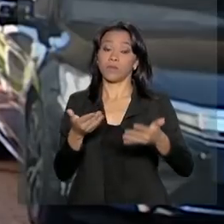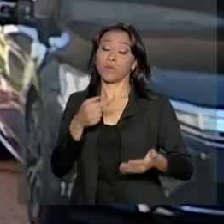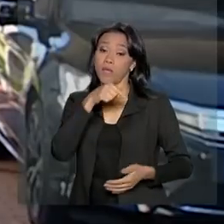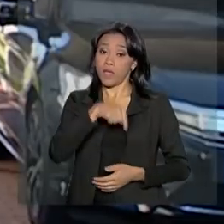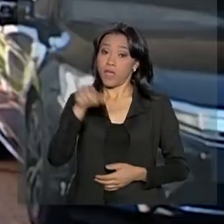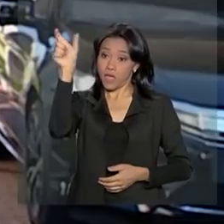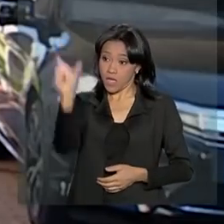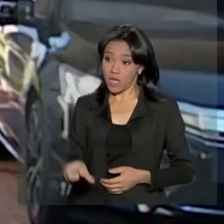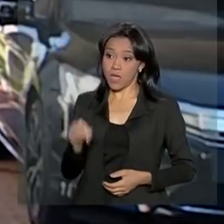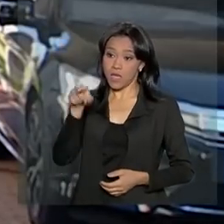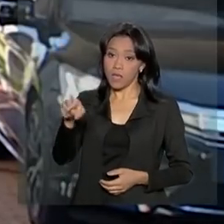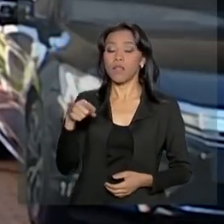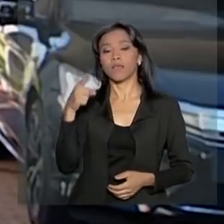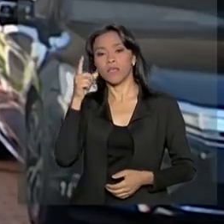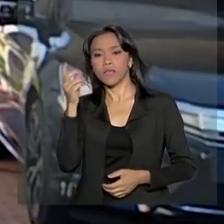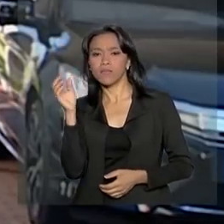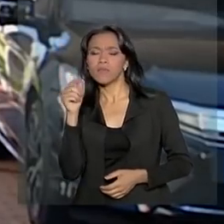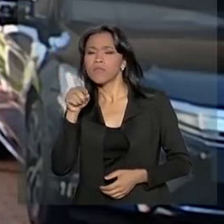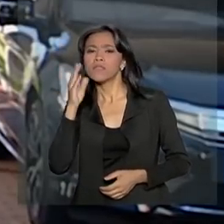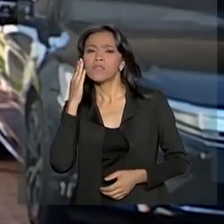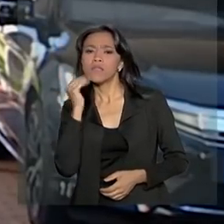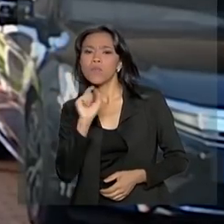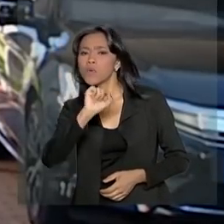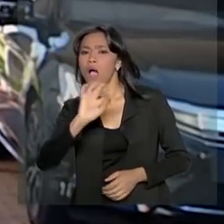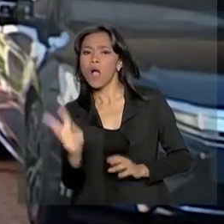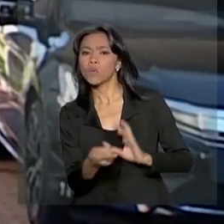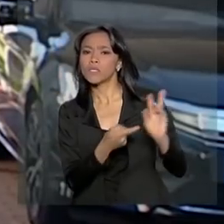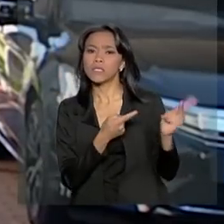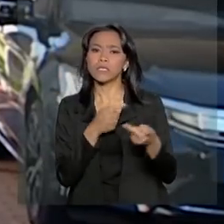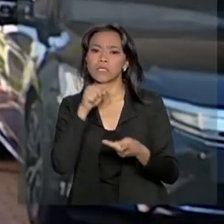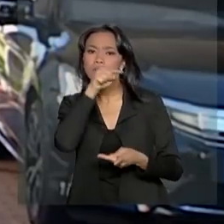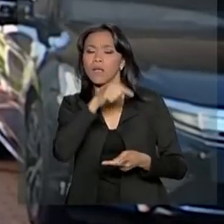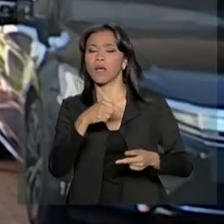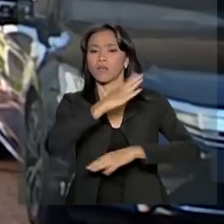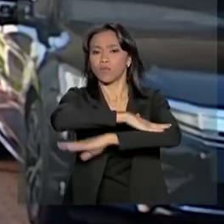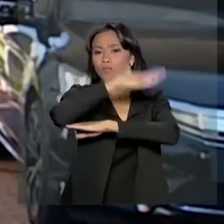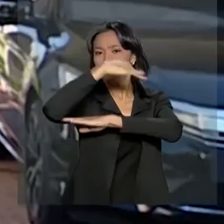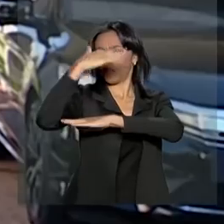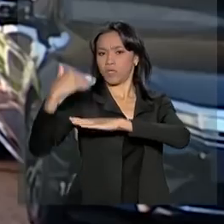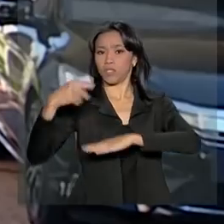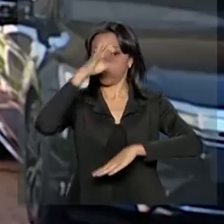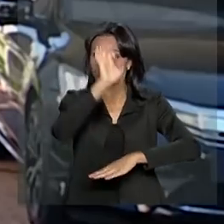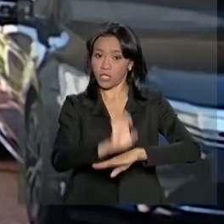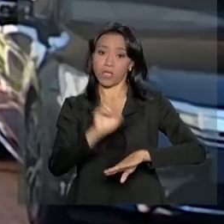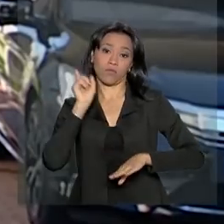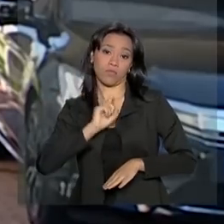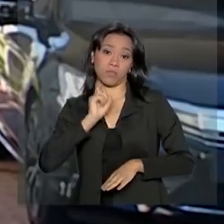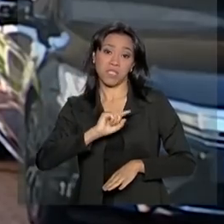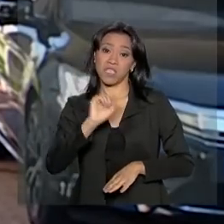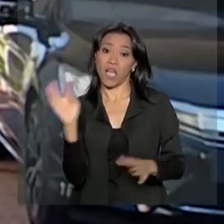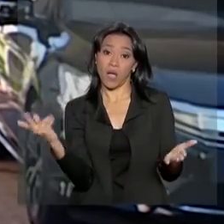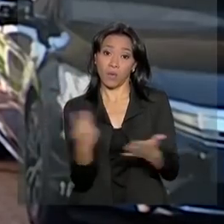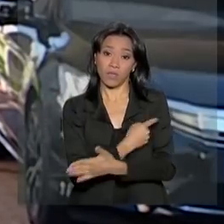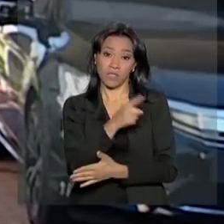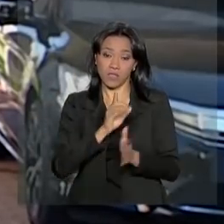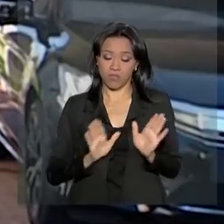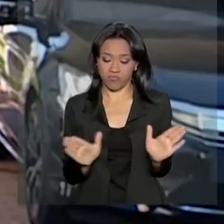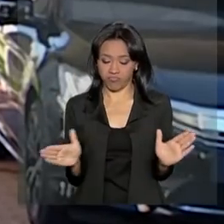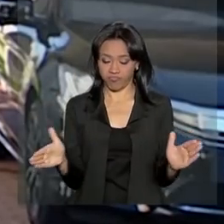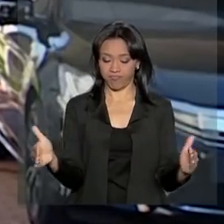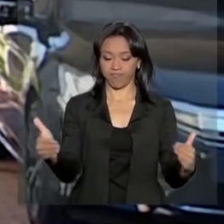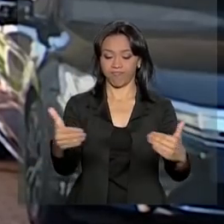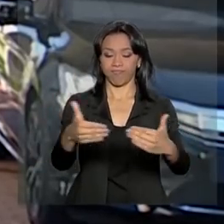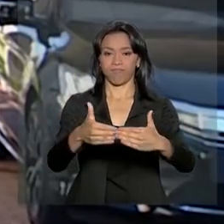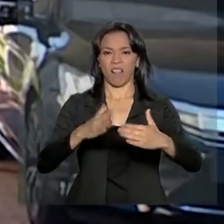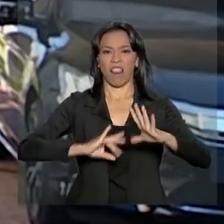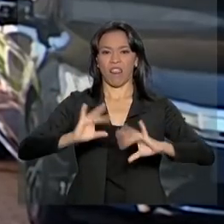ministros que acompanham a situação em Brumadinho, Minas Gerais, depois do rompimento de uma barragem de rejeitos da empresa Vale. Até